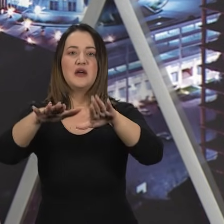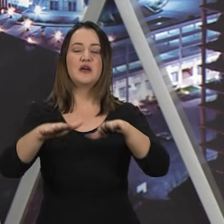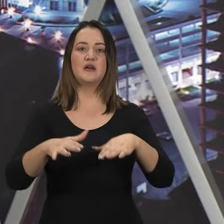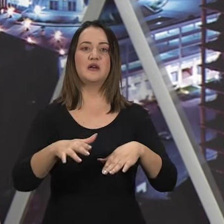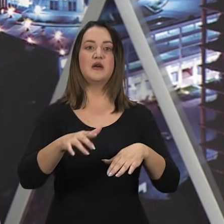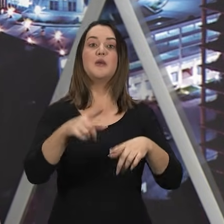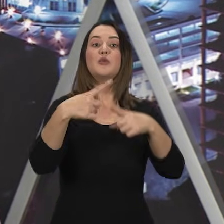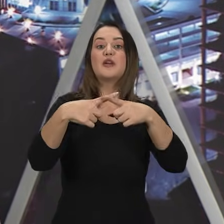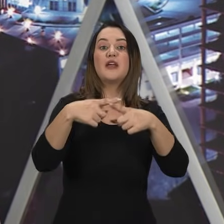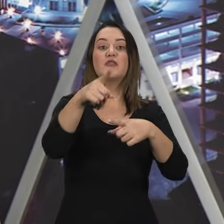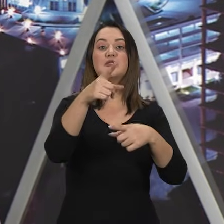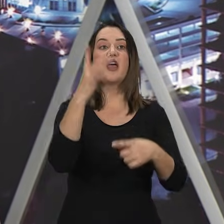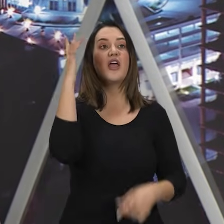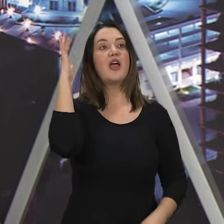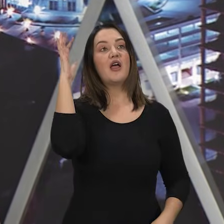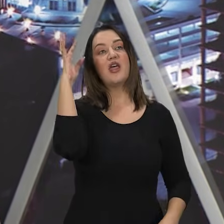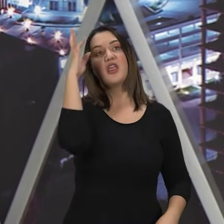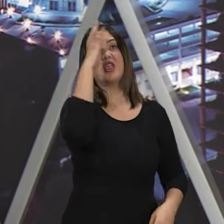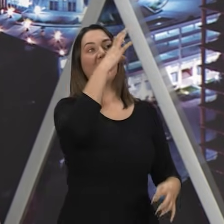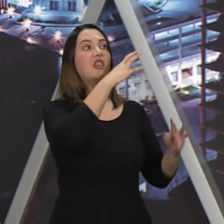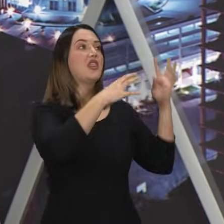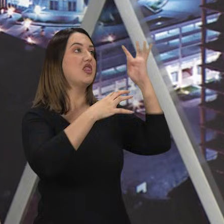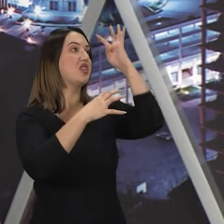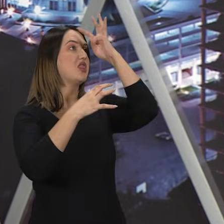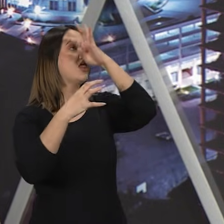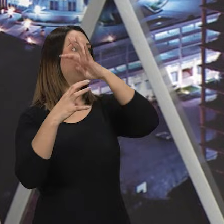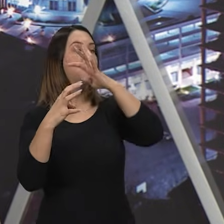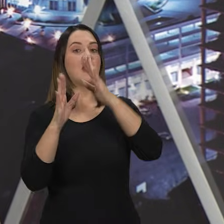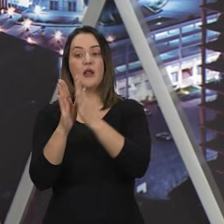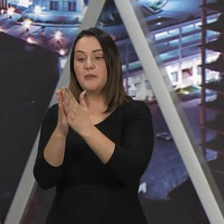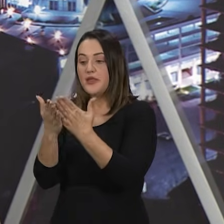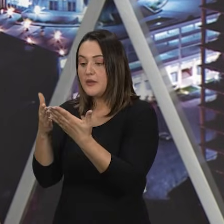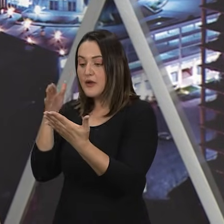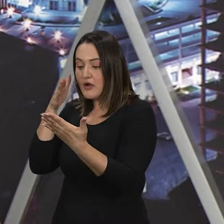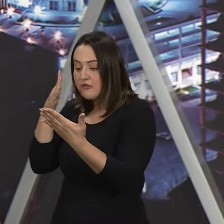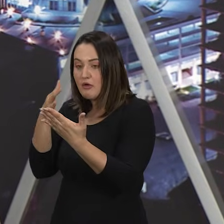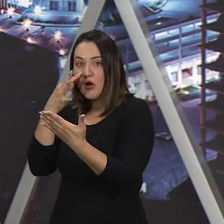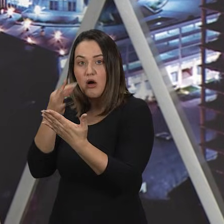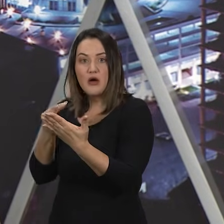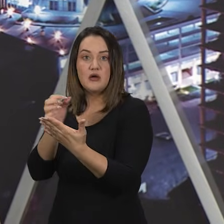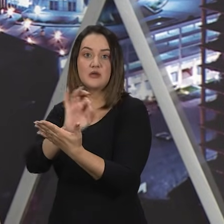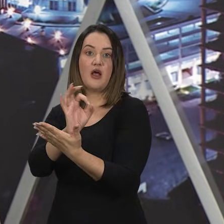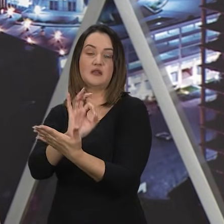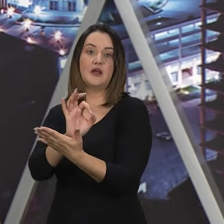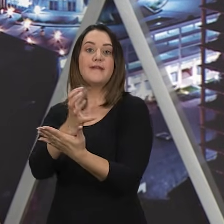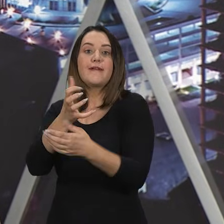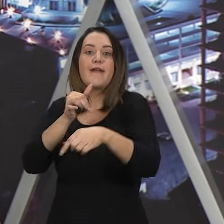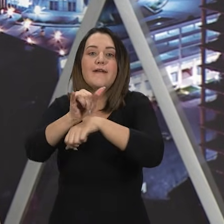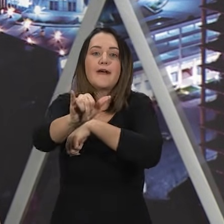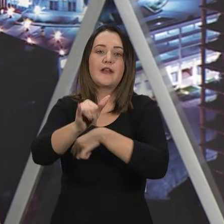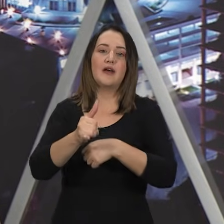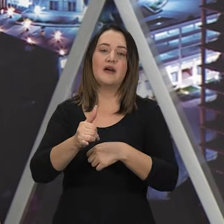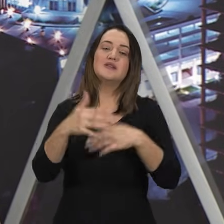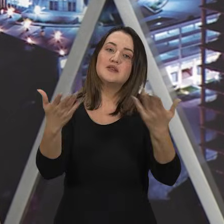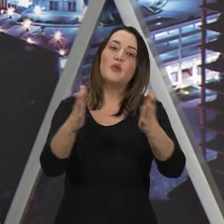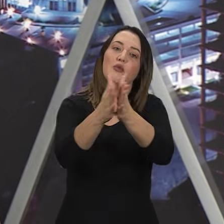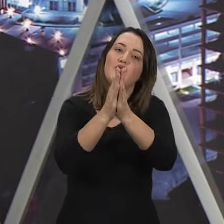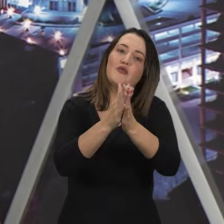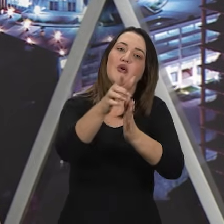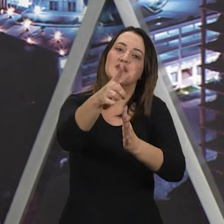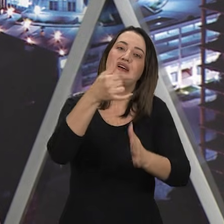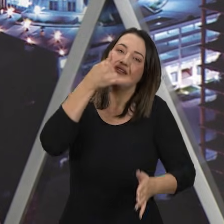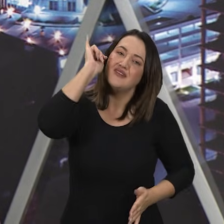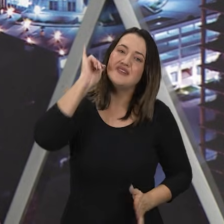menos você souber, mais fácil para ele te enganar. Então, não seja